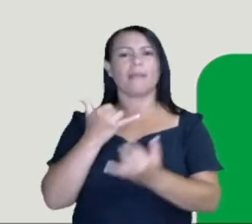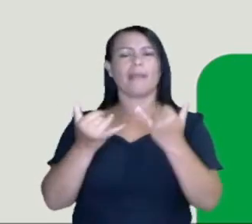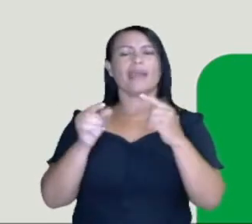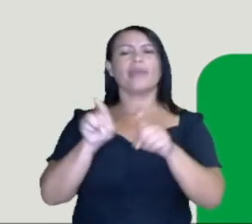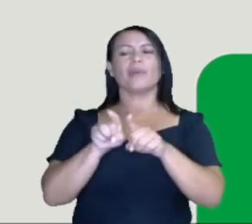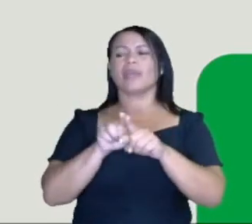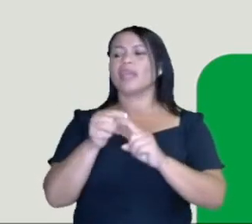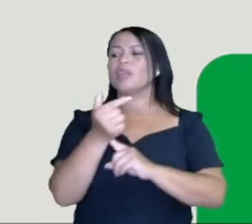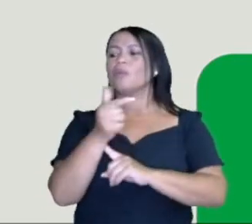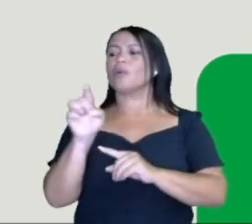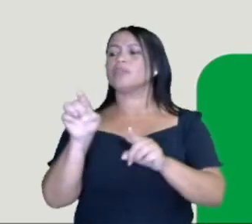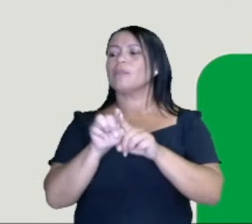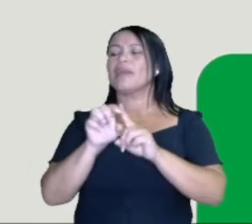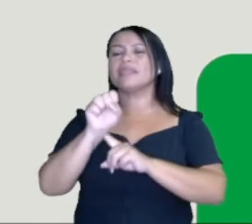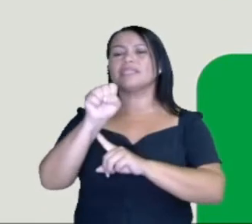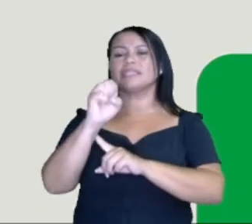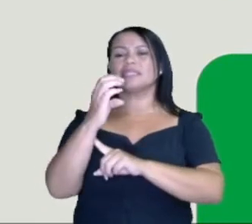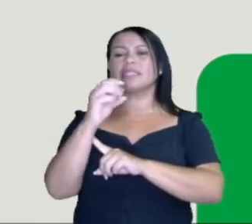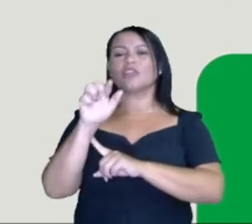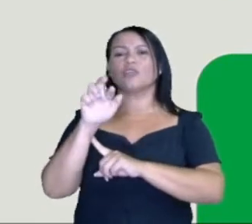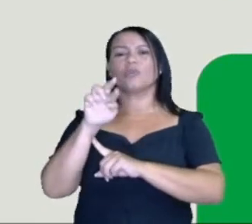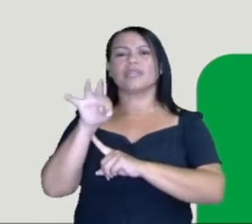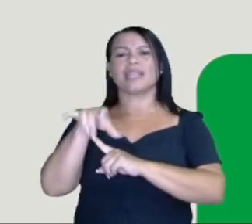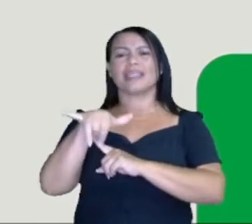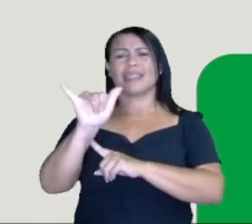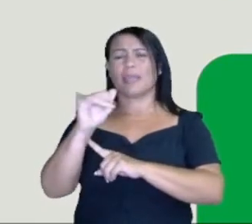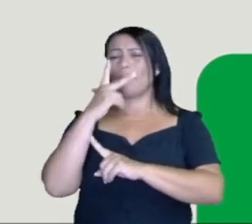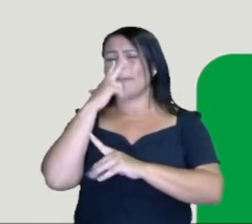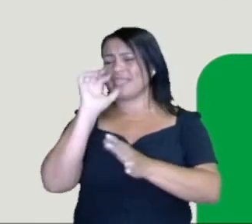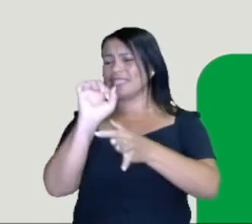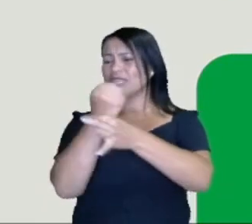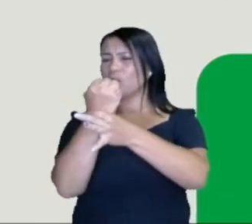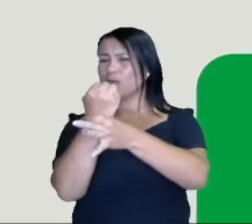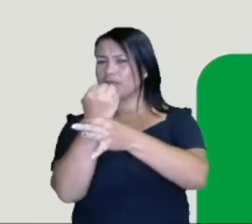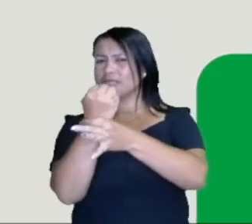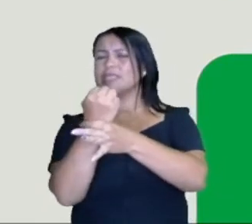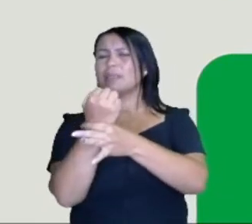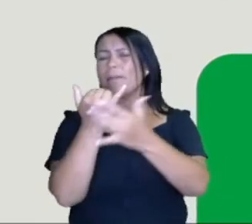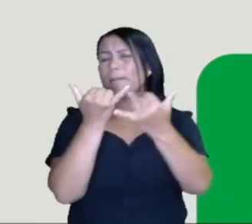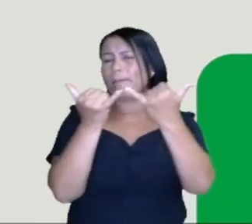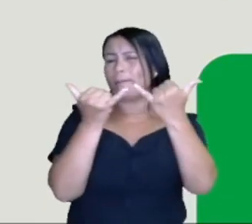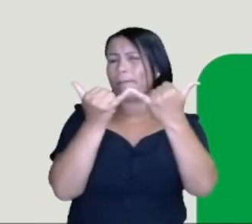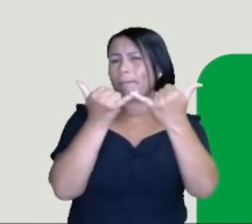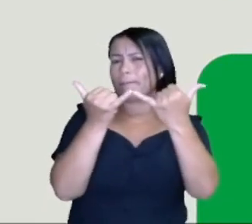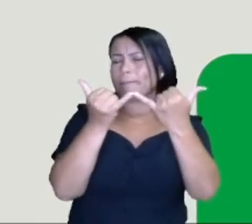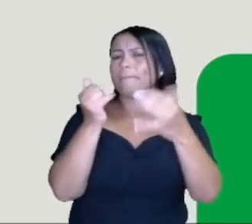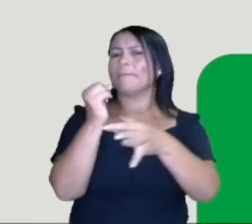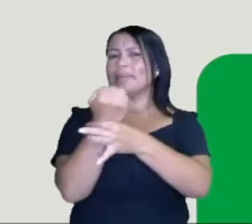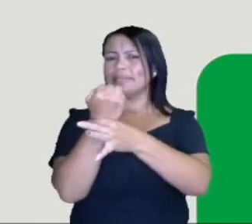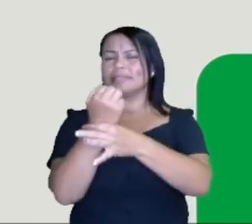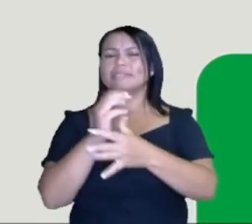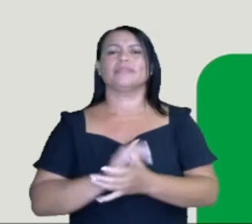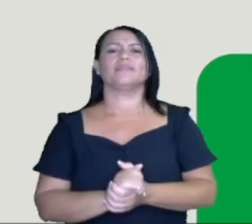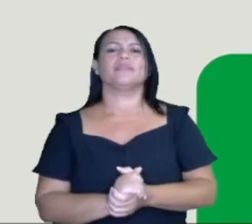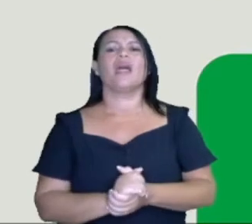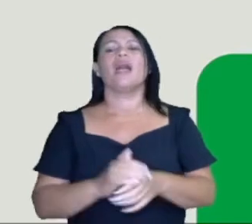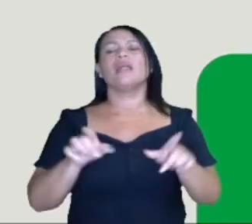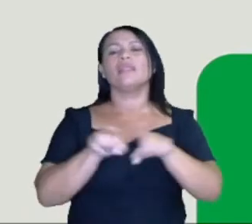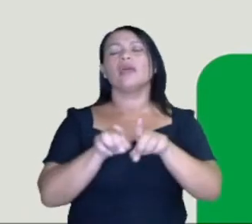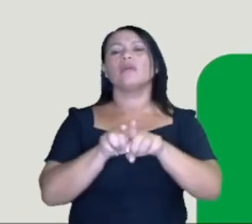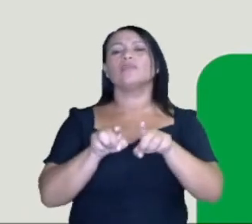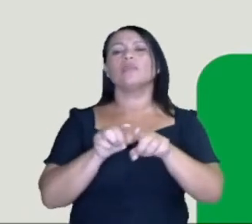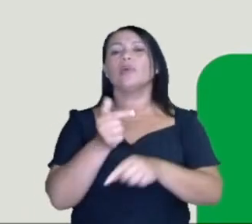security, que quer dizer segurança. É vagamente parecida, mas quer dizer segurança. E temos uma